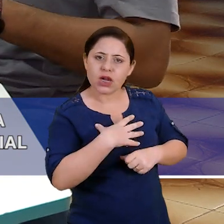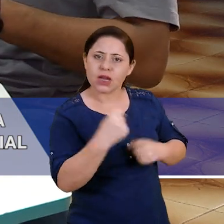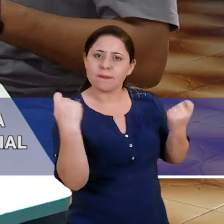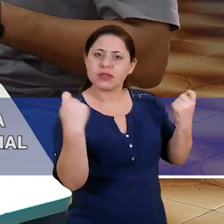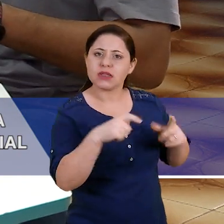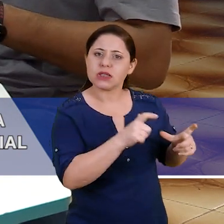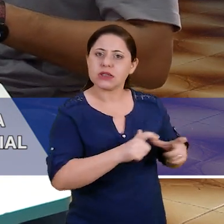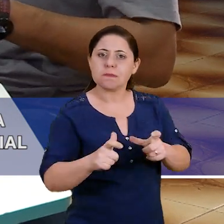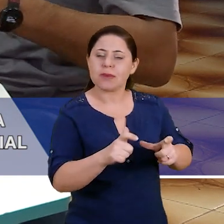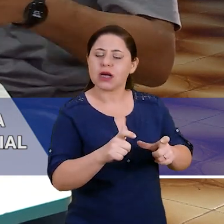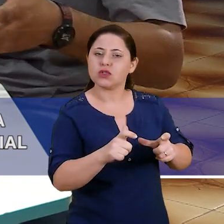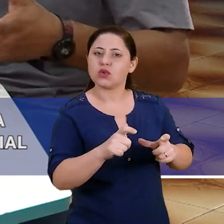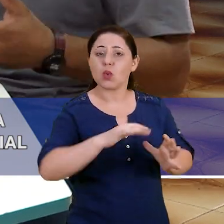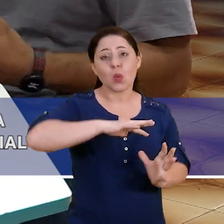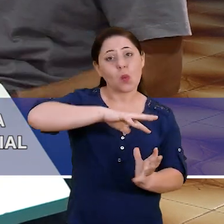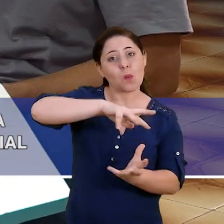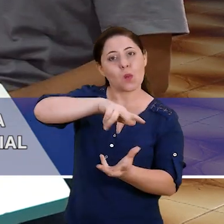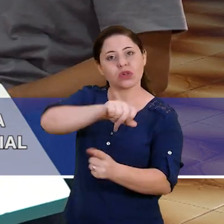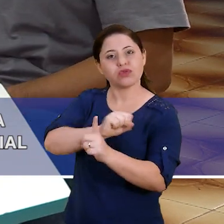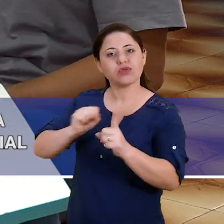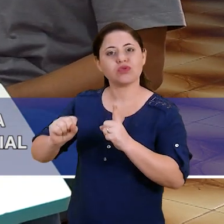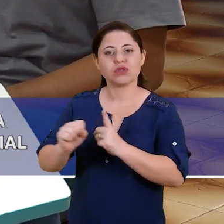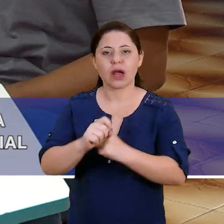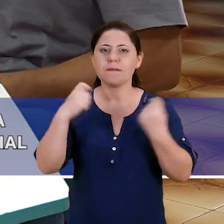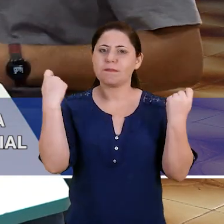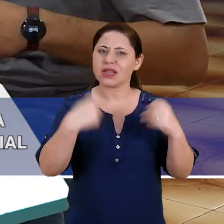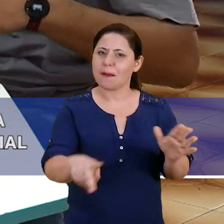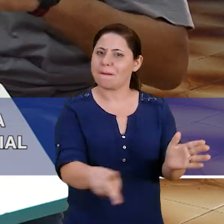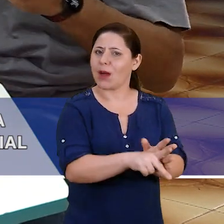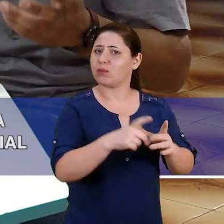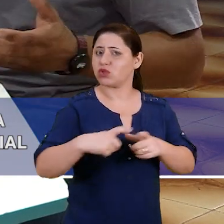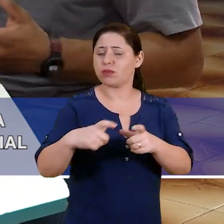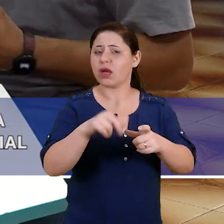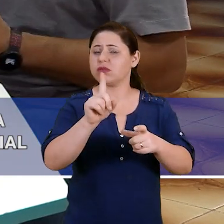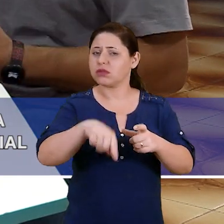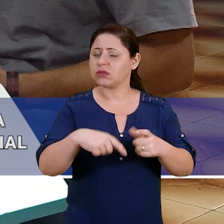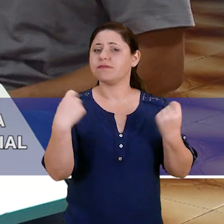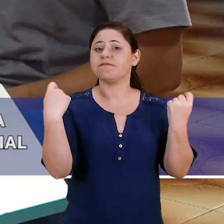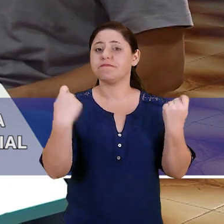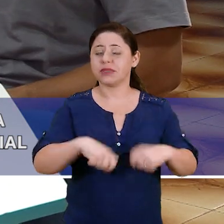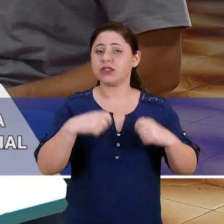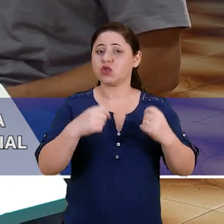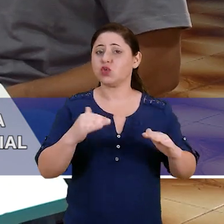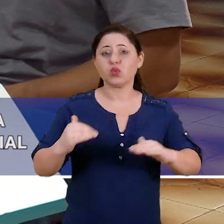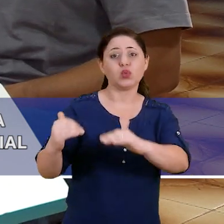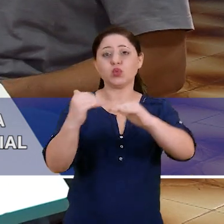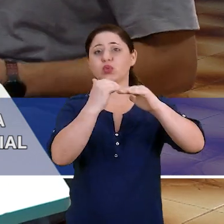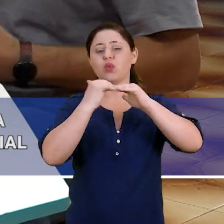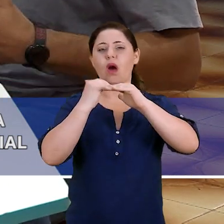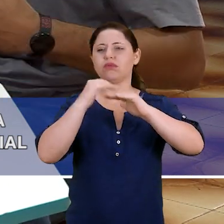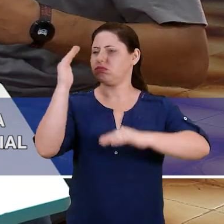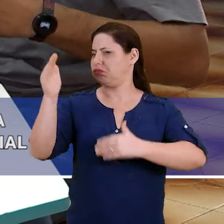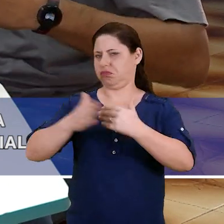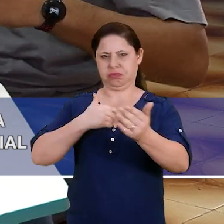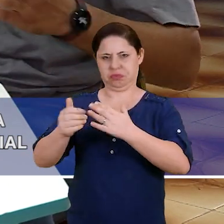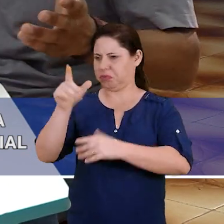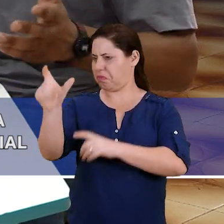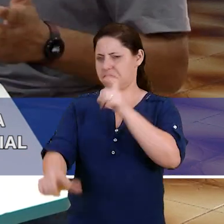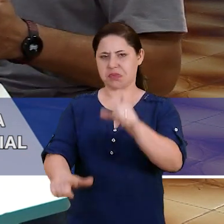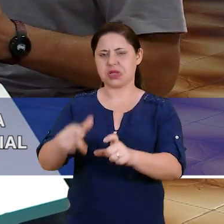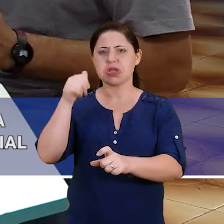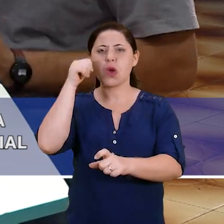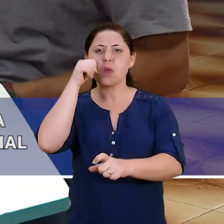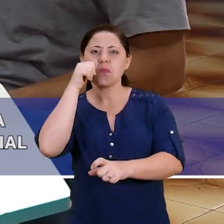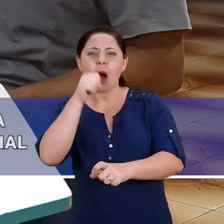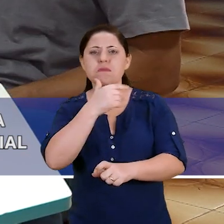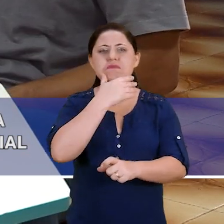minhas filhas, elas precisavam ter o espaço delas no mundo, né, na sociedade, e que esse espaço ele teria que ser de igual para